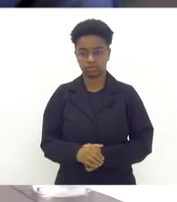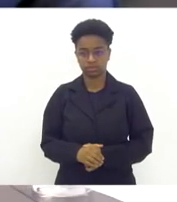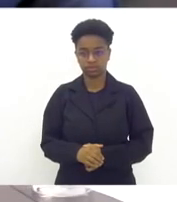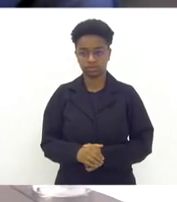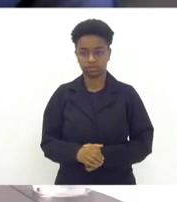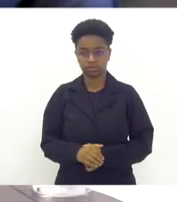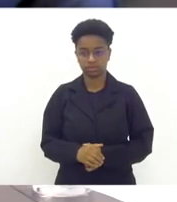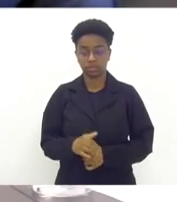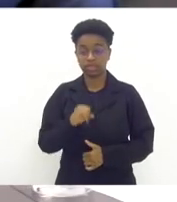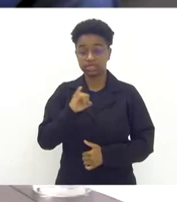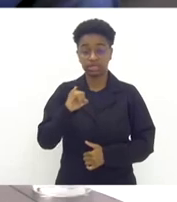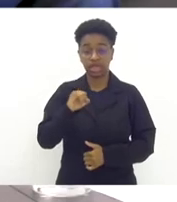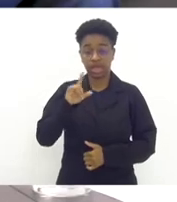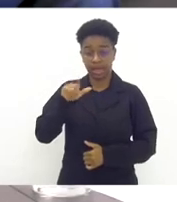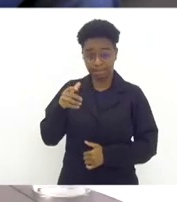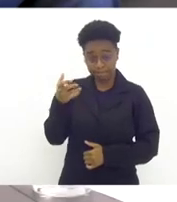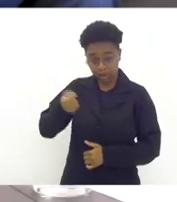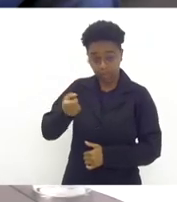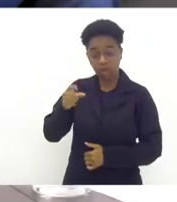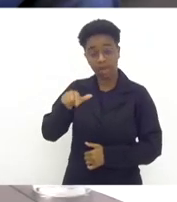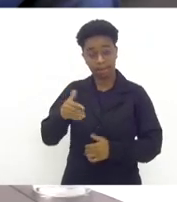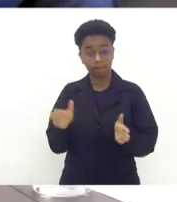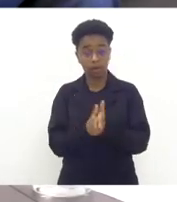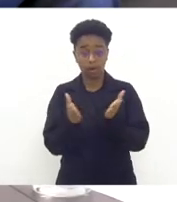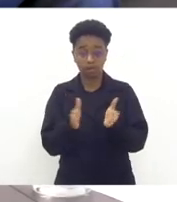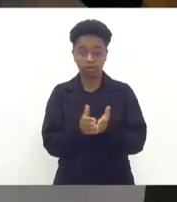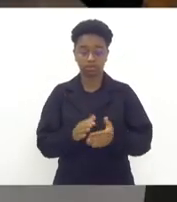é pobre. Se for branco, é pobre.